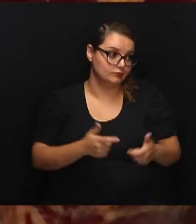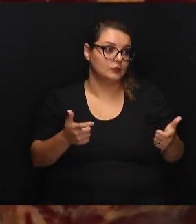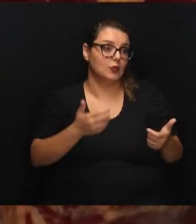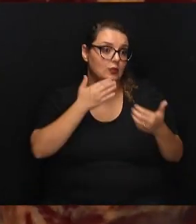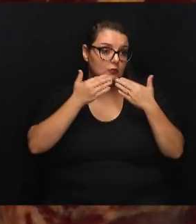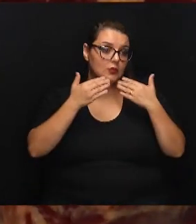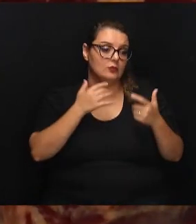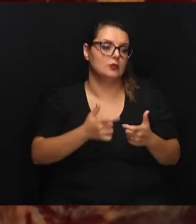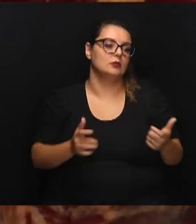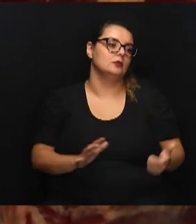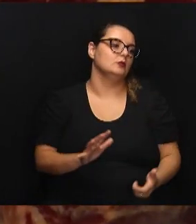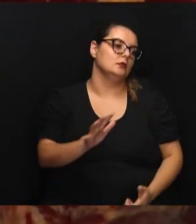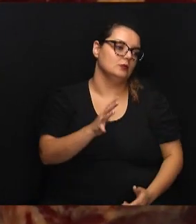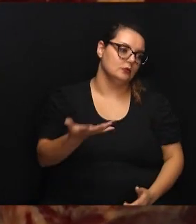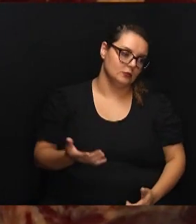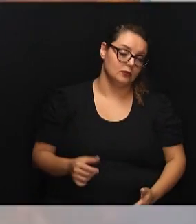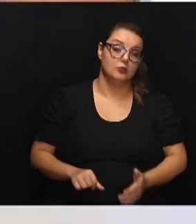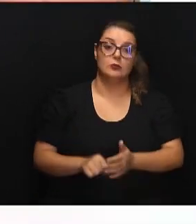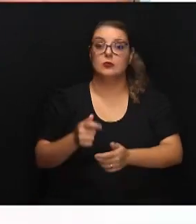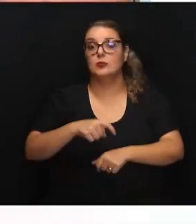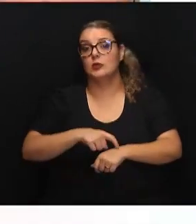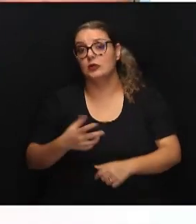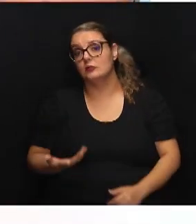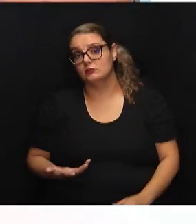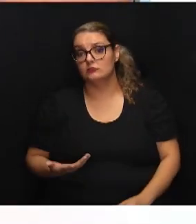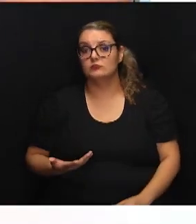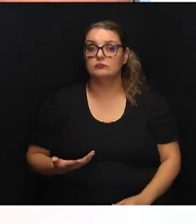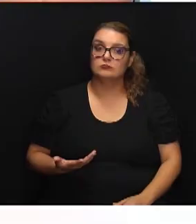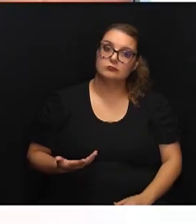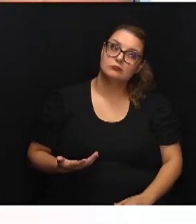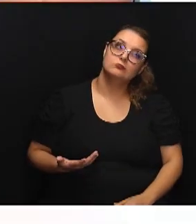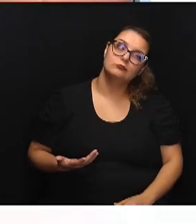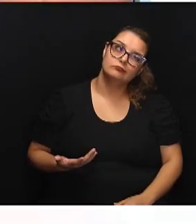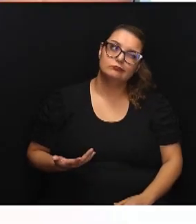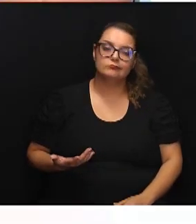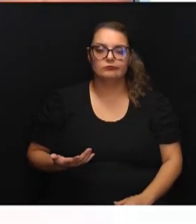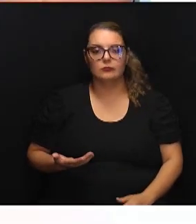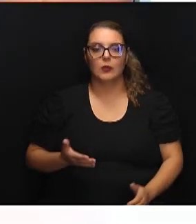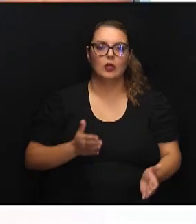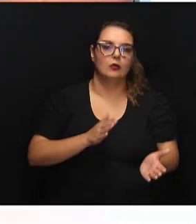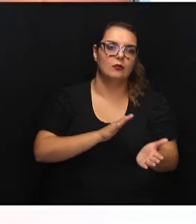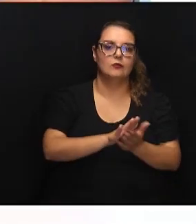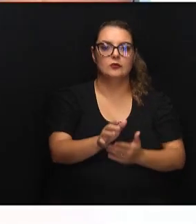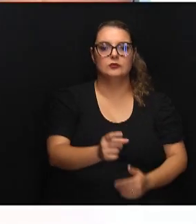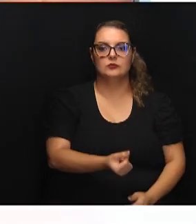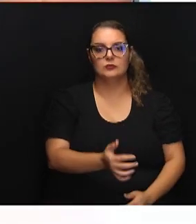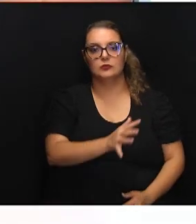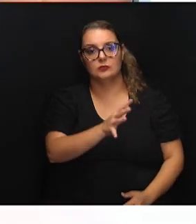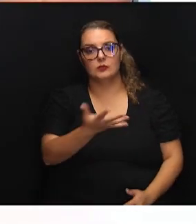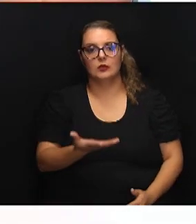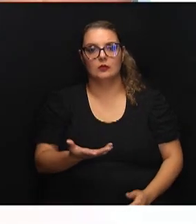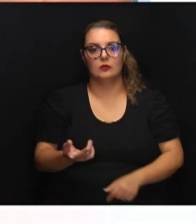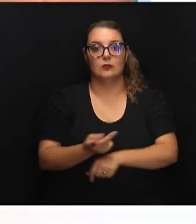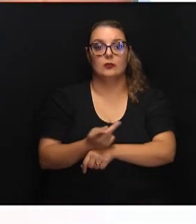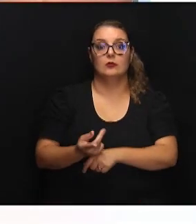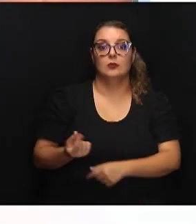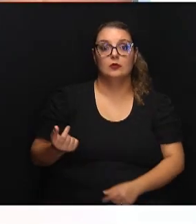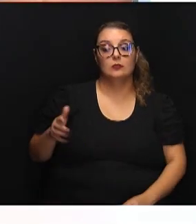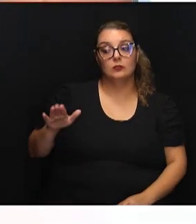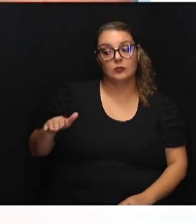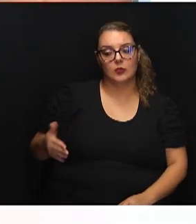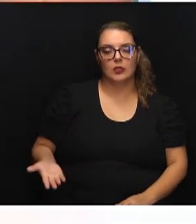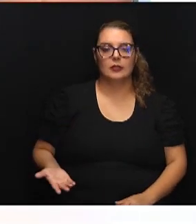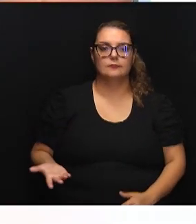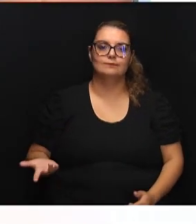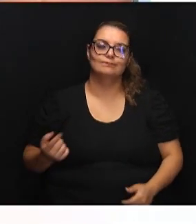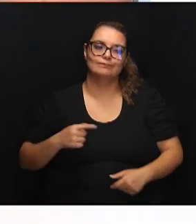Então, num primeiro momento, dá até para fugir de um preço alto buscando um substituto mais barato. Mas no